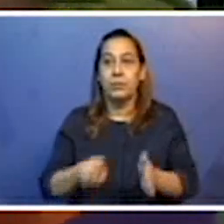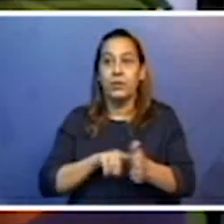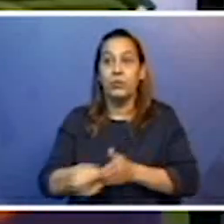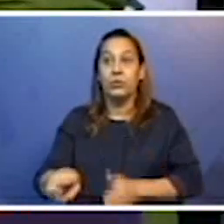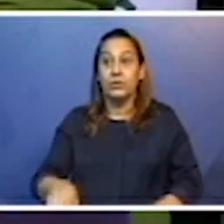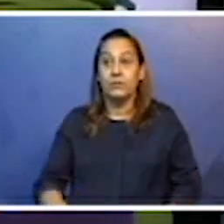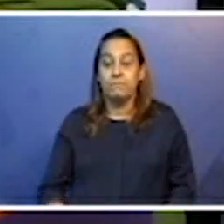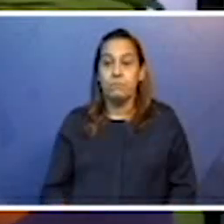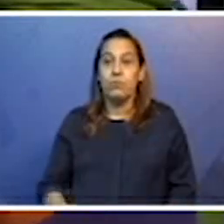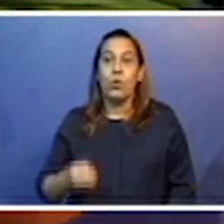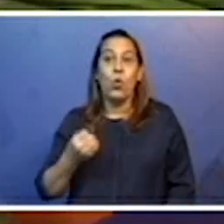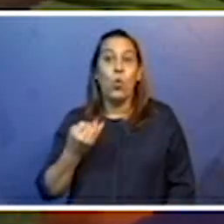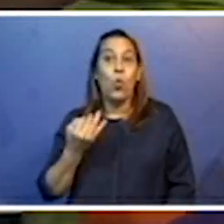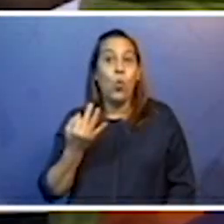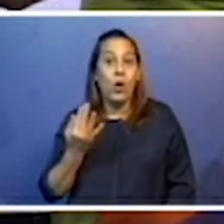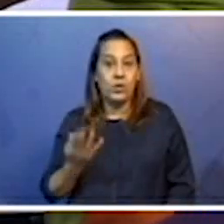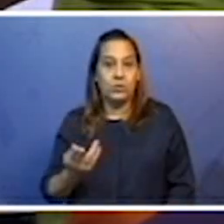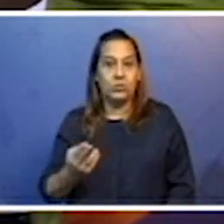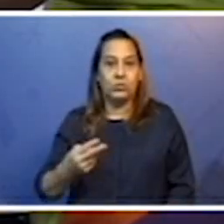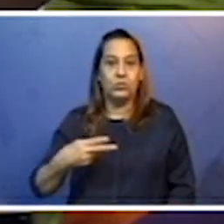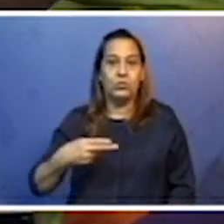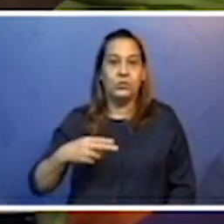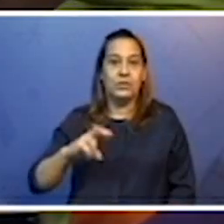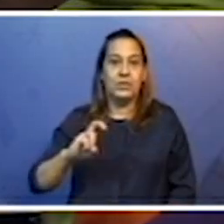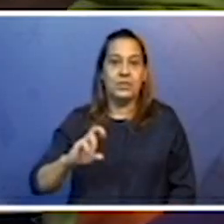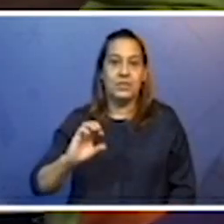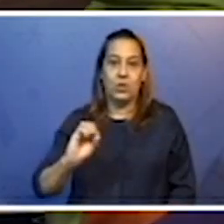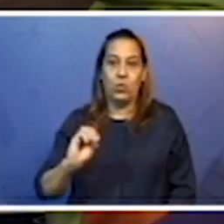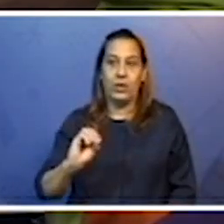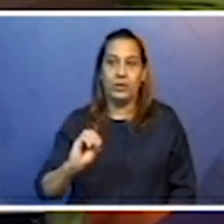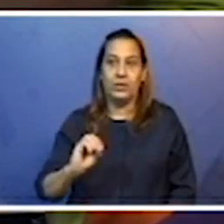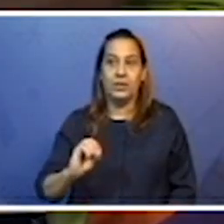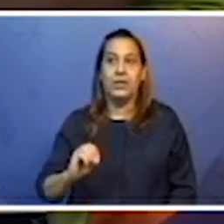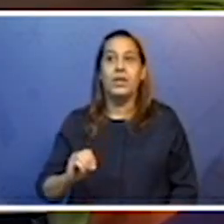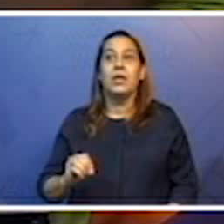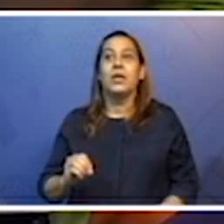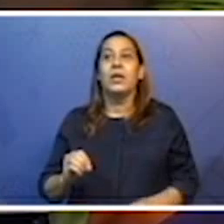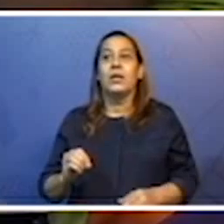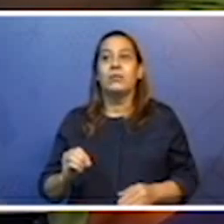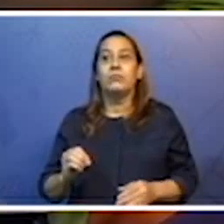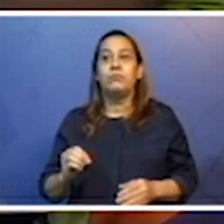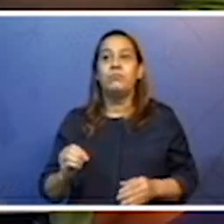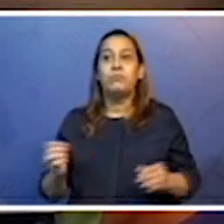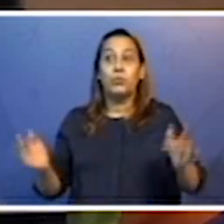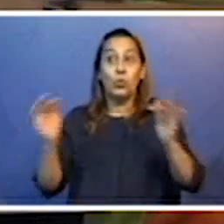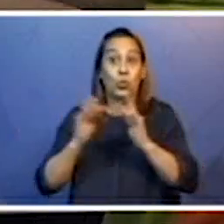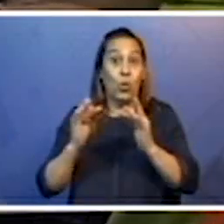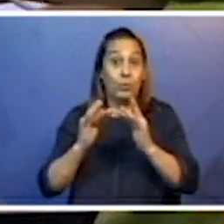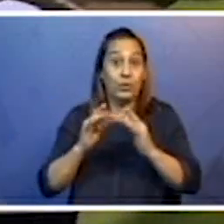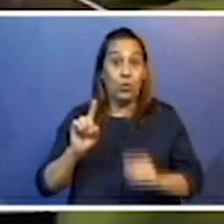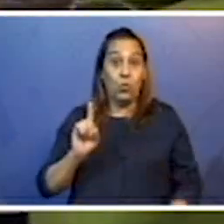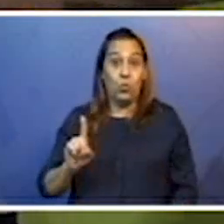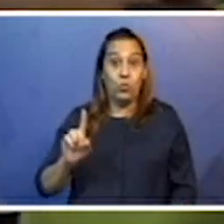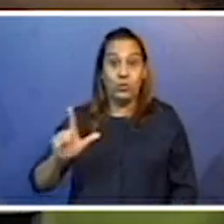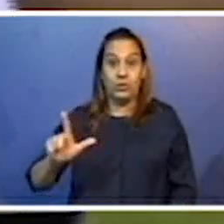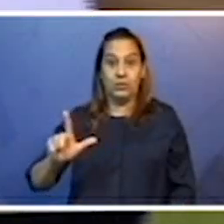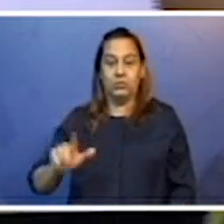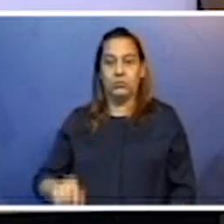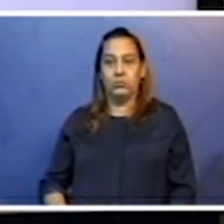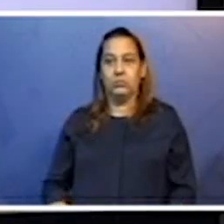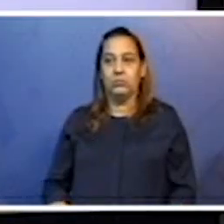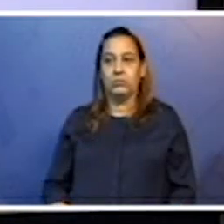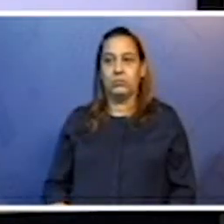perguntando. Quantos recipientes de 250 ml correspondem a 1 litro? Então,